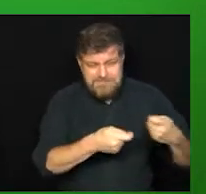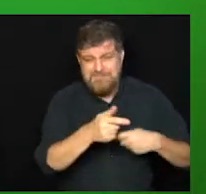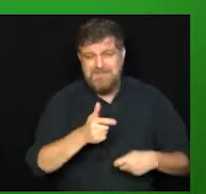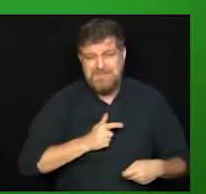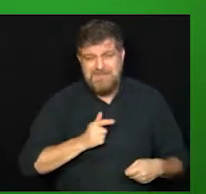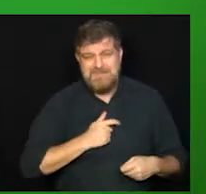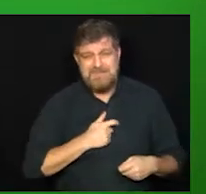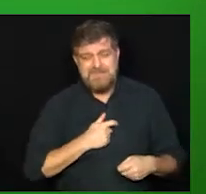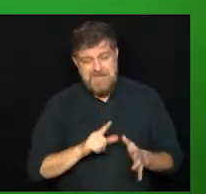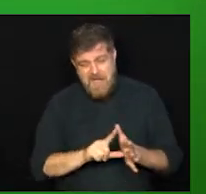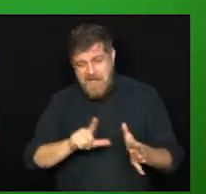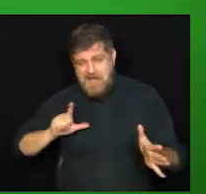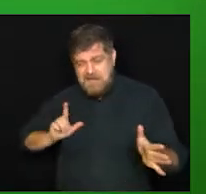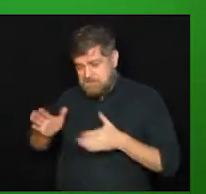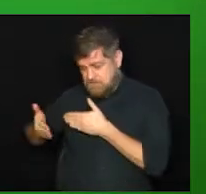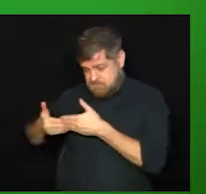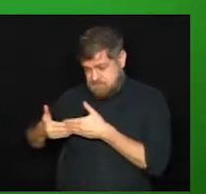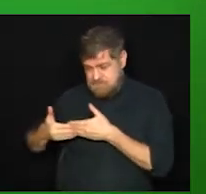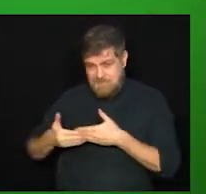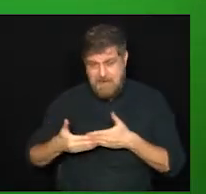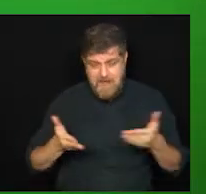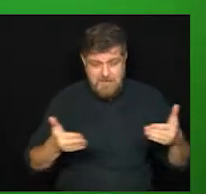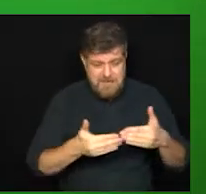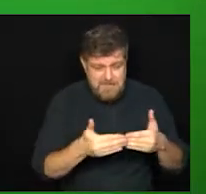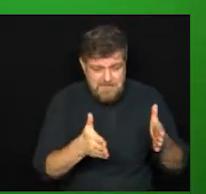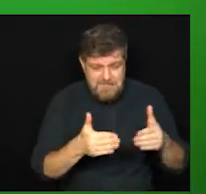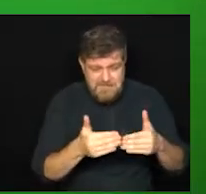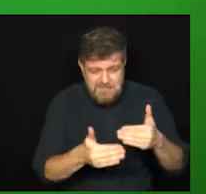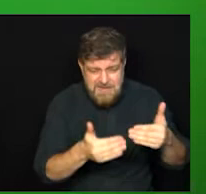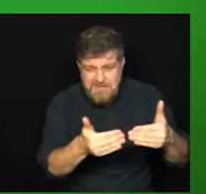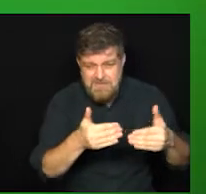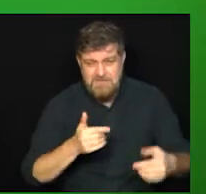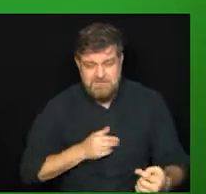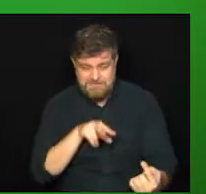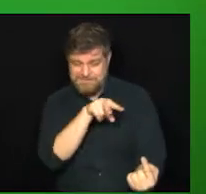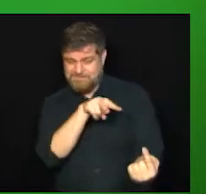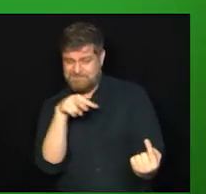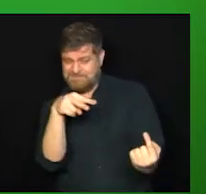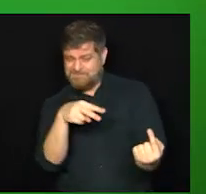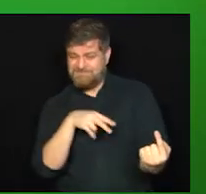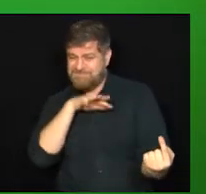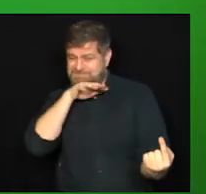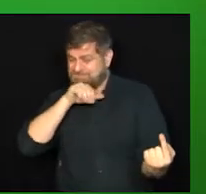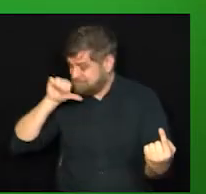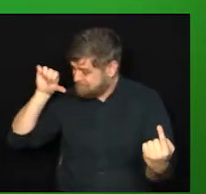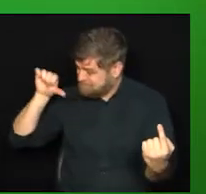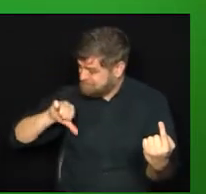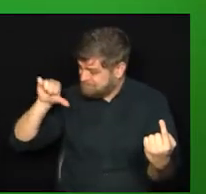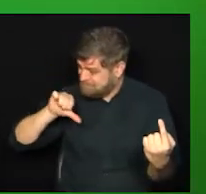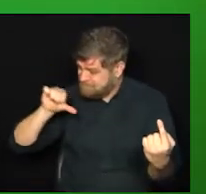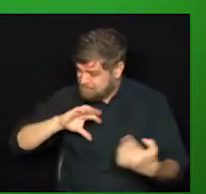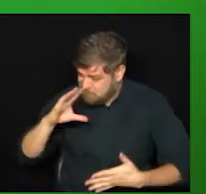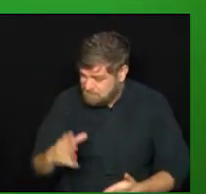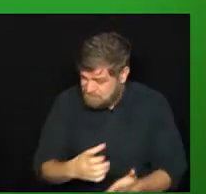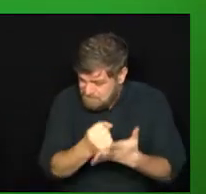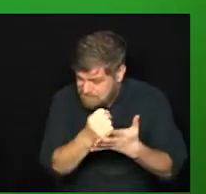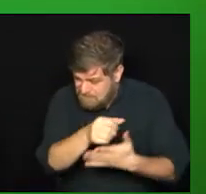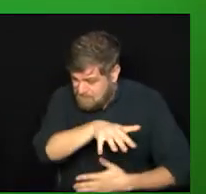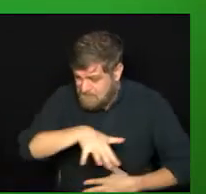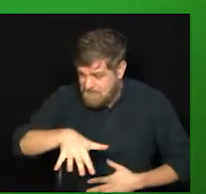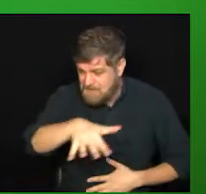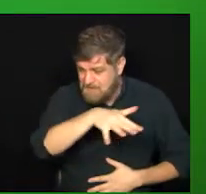retração, as projeções são pessimistas em relação à recuperação do nosso